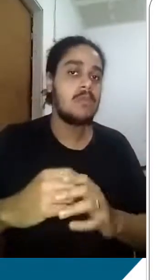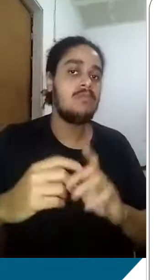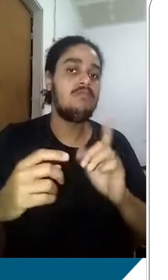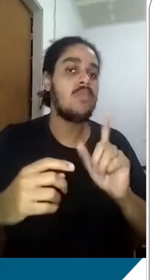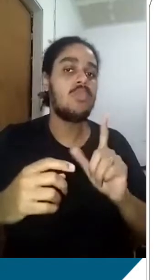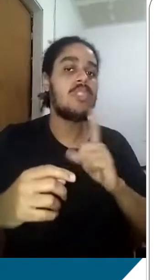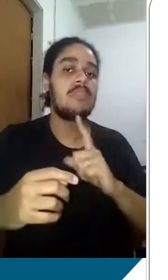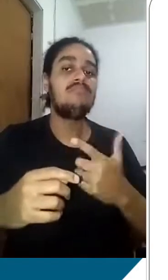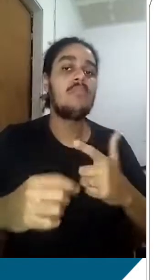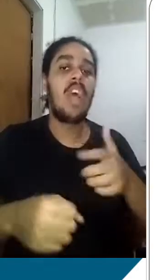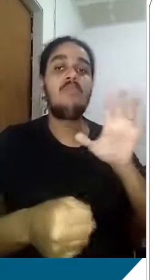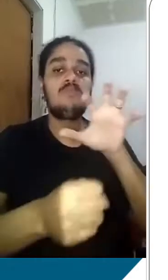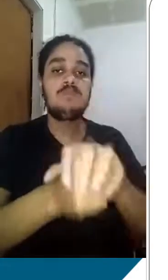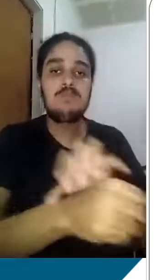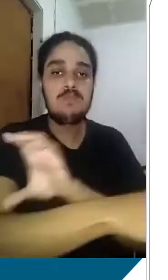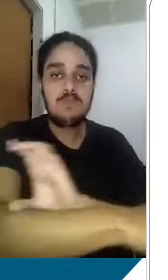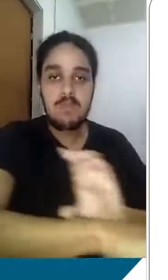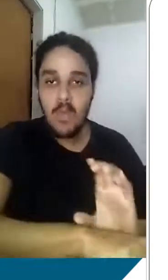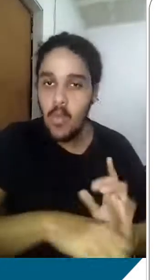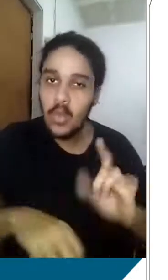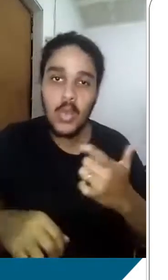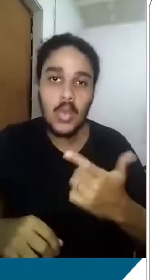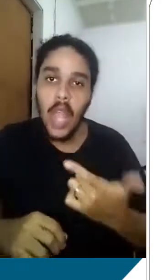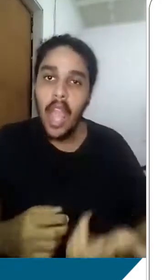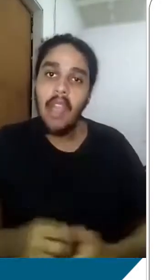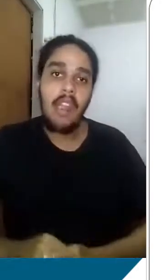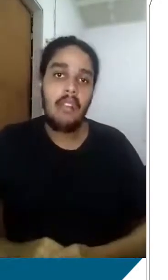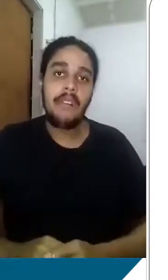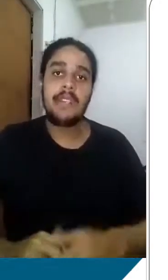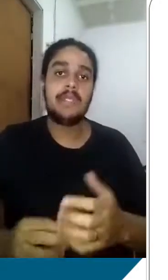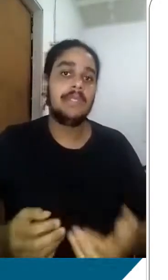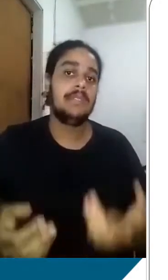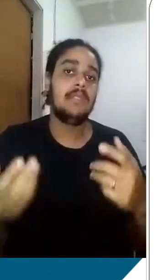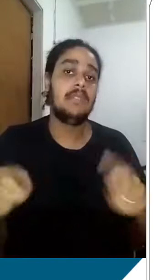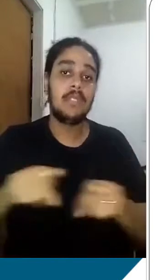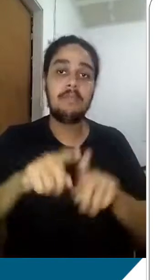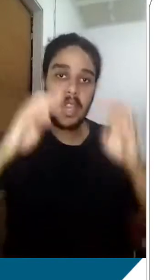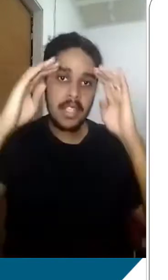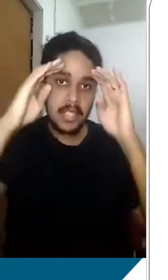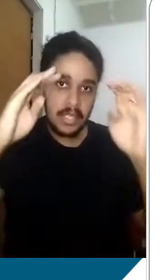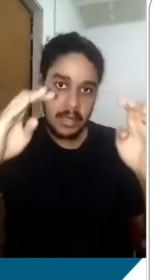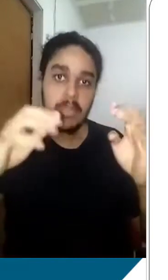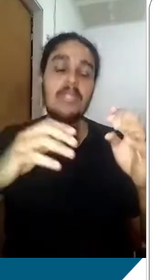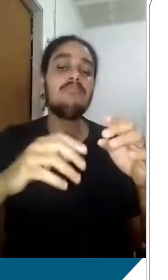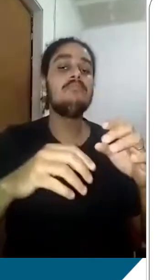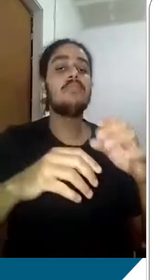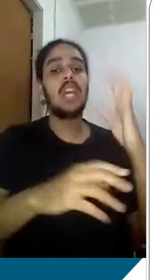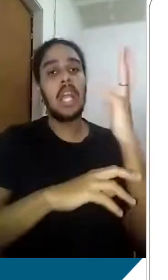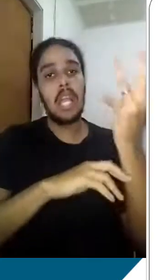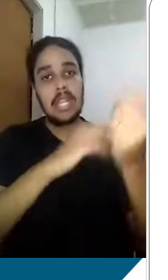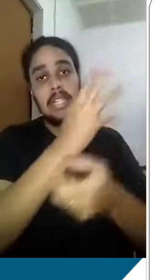uma imposição sobre as culturas. Ele leva em consideração, claro, os aspectos